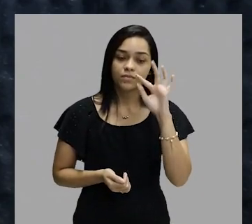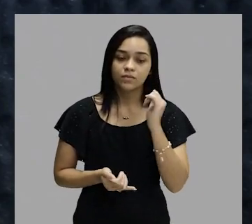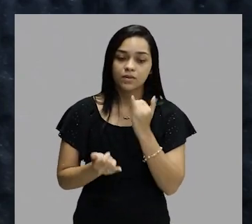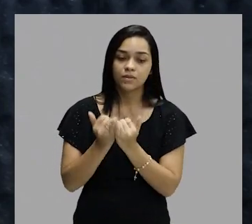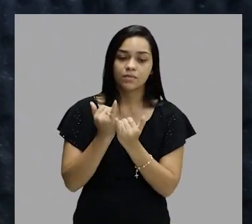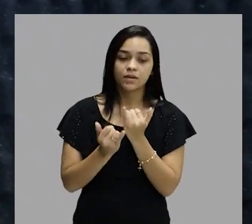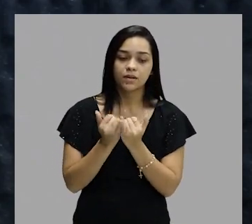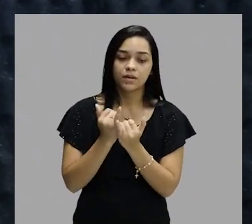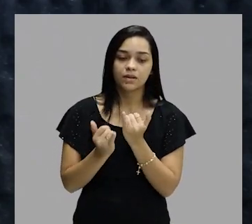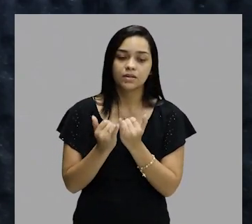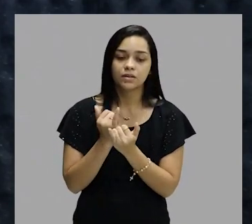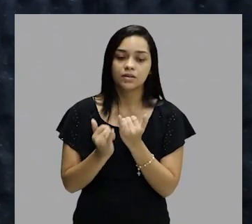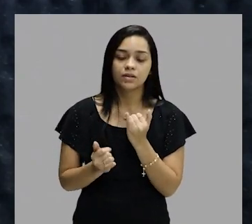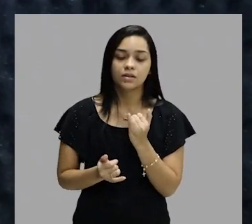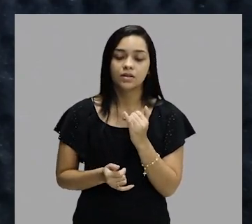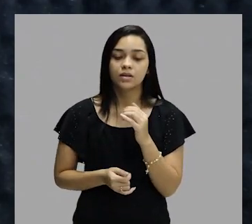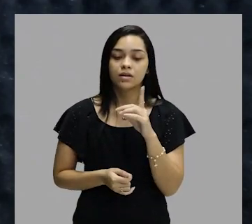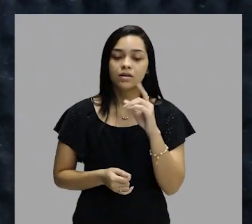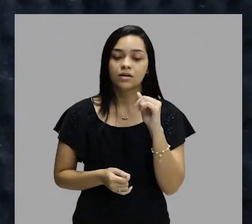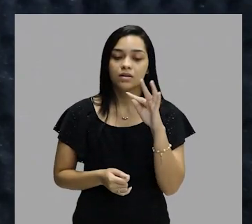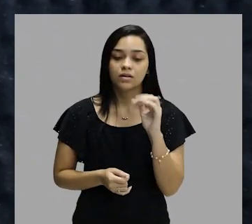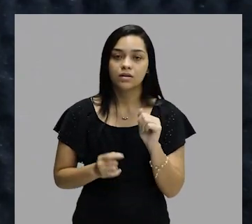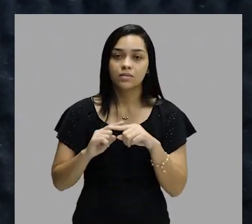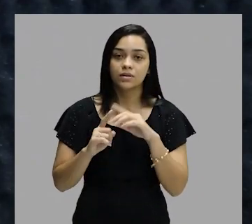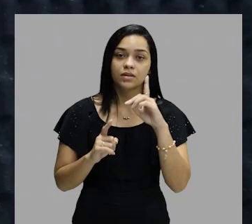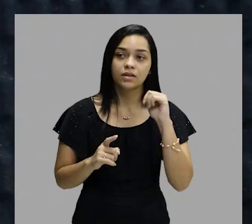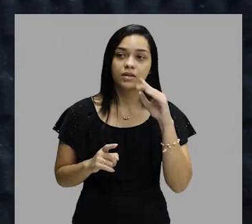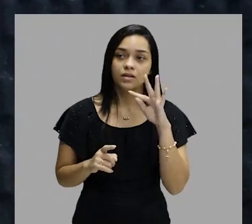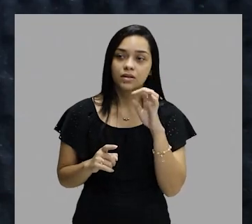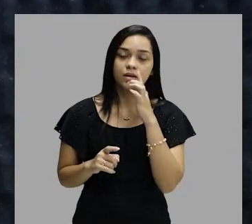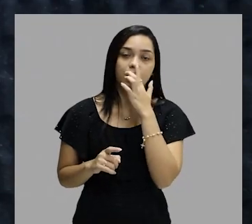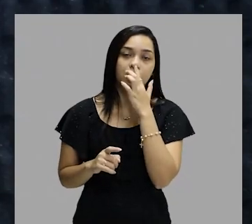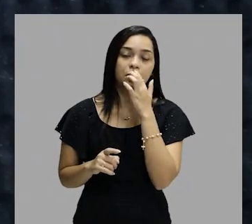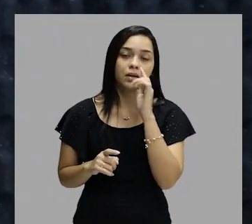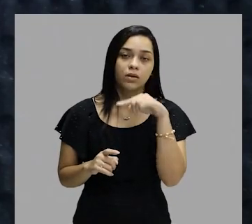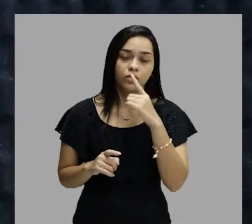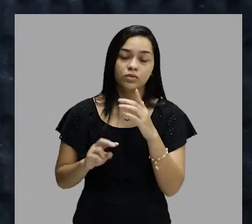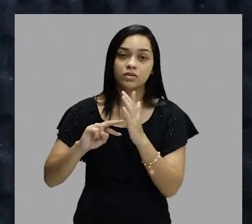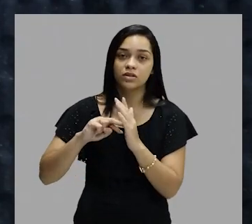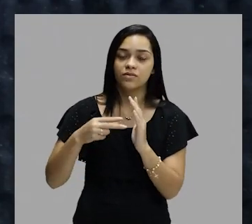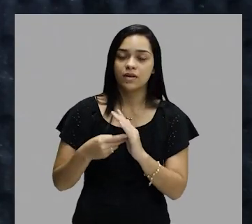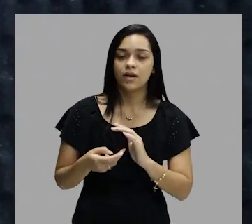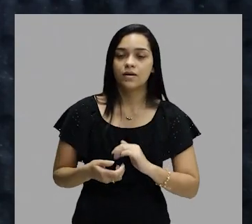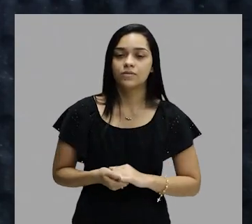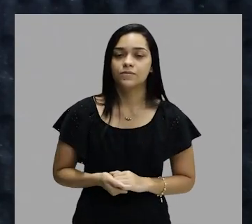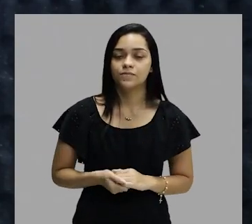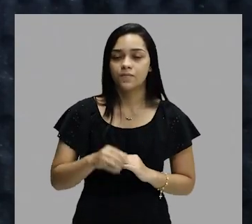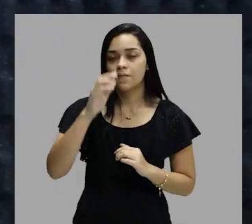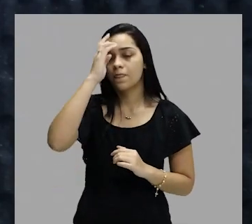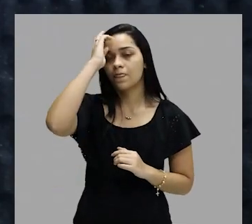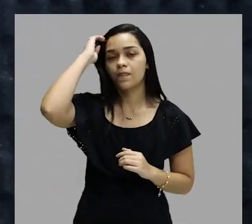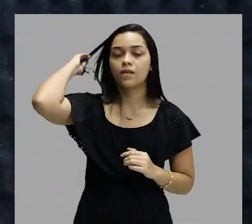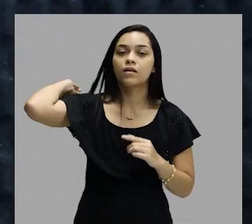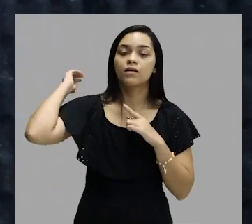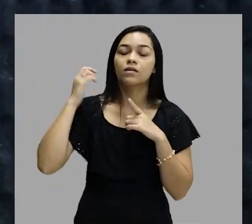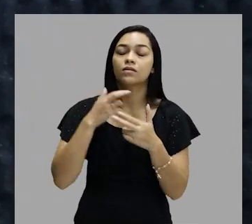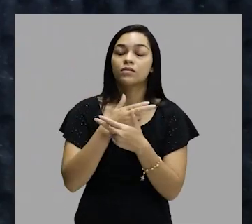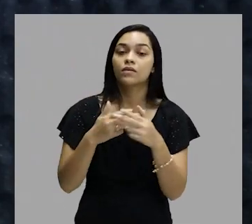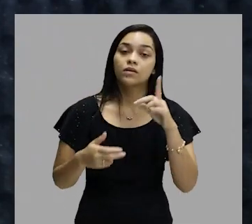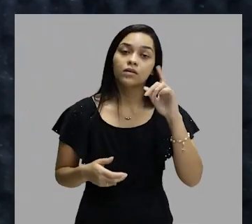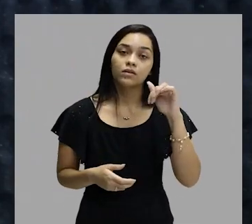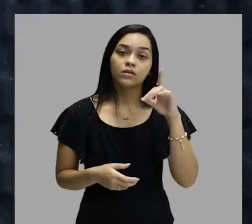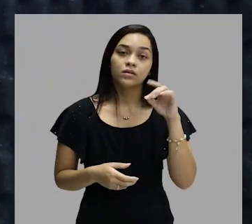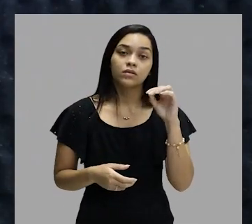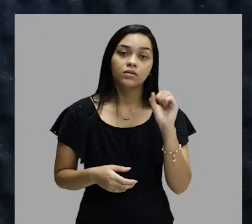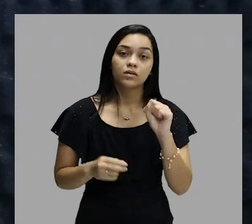com data. Data em inglês é date, que também tem outro significado. Data em inglês são dados, tá